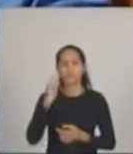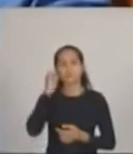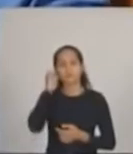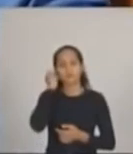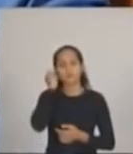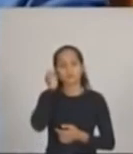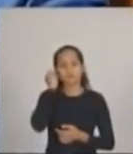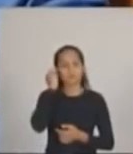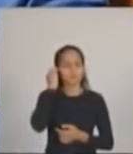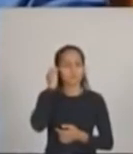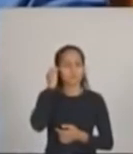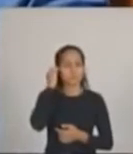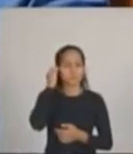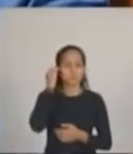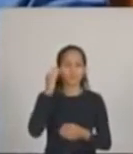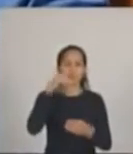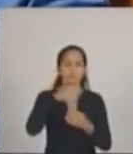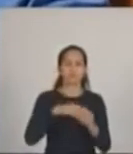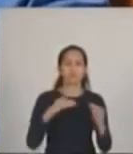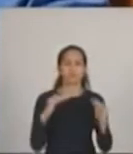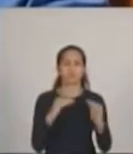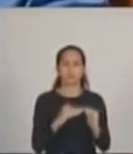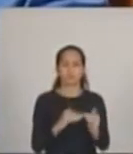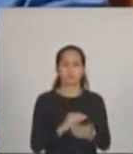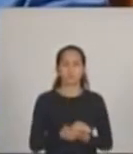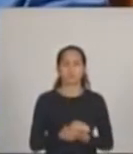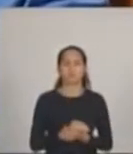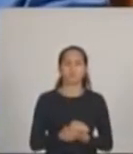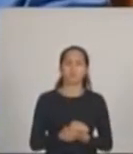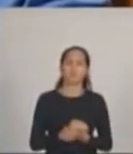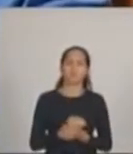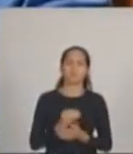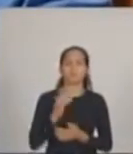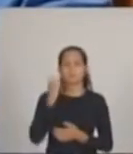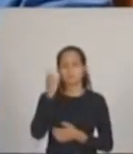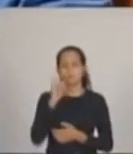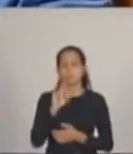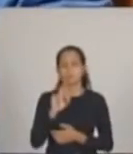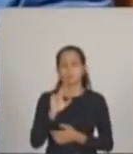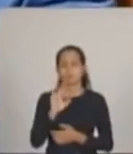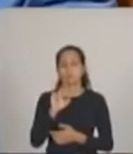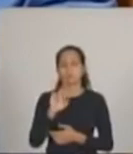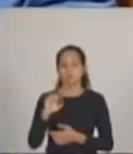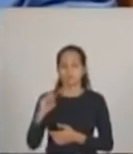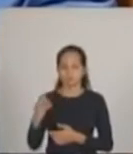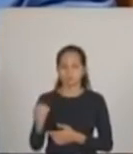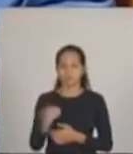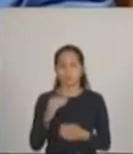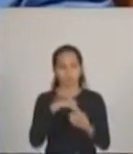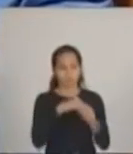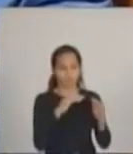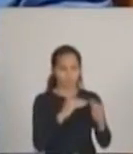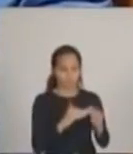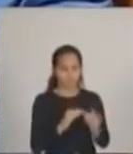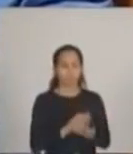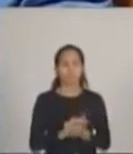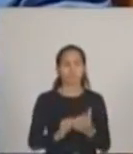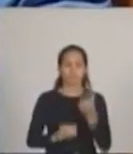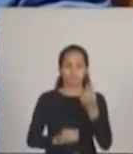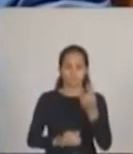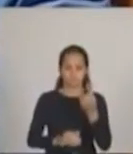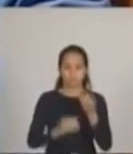Com o relator. Deputado doutor Rafael Favato. Com o relator, seis